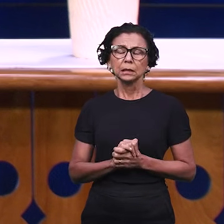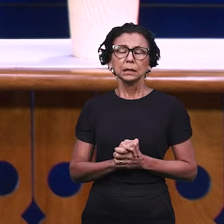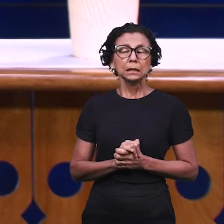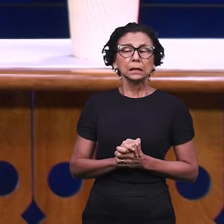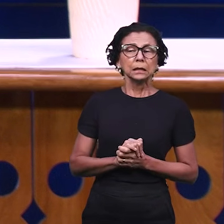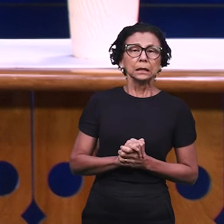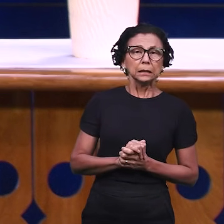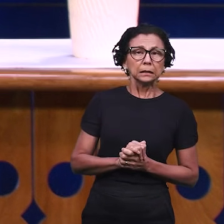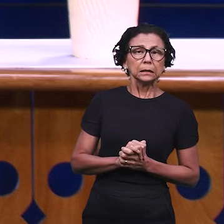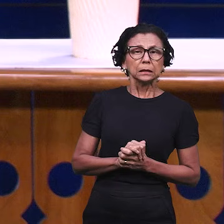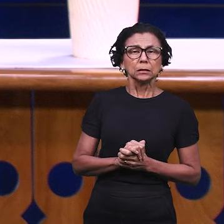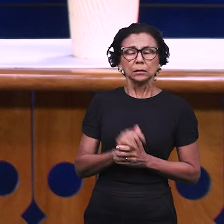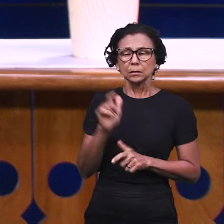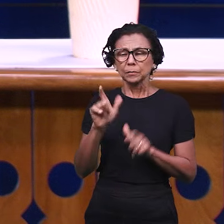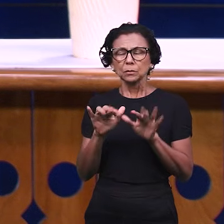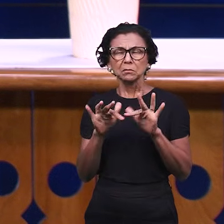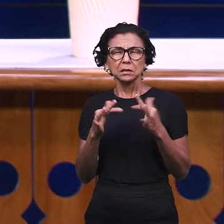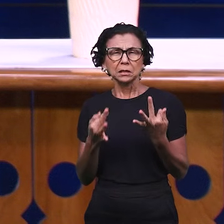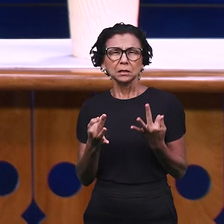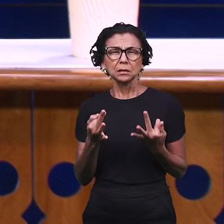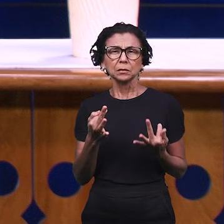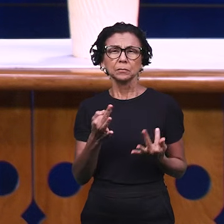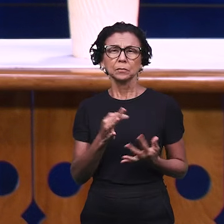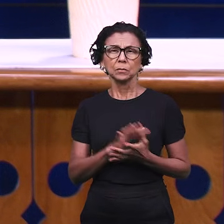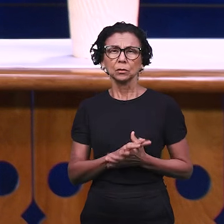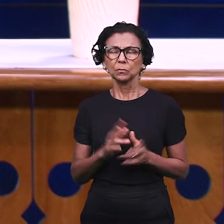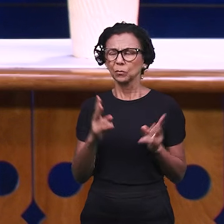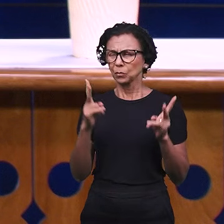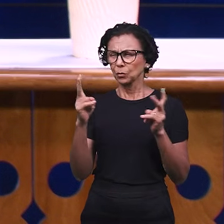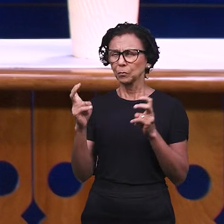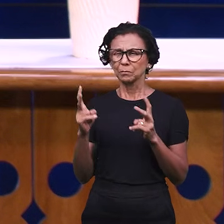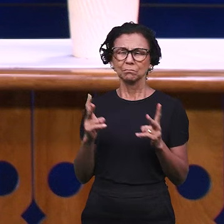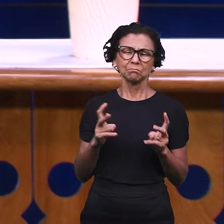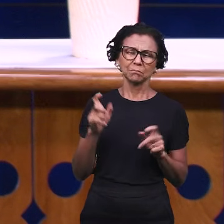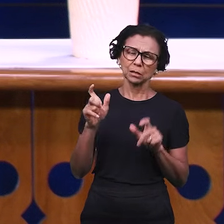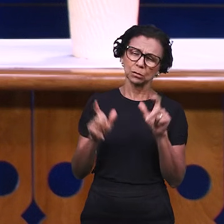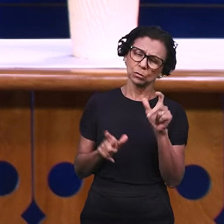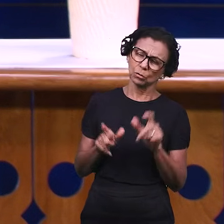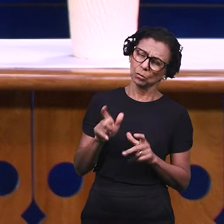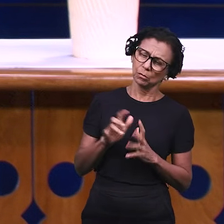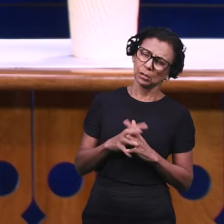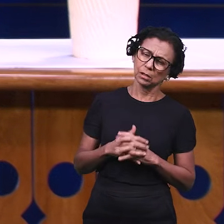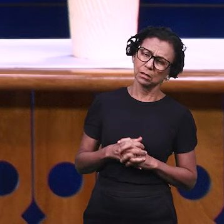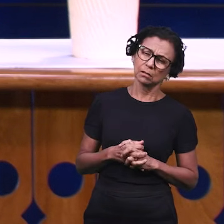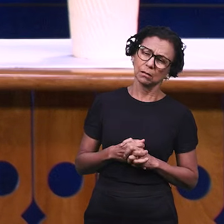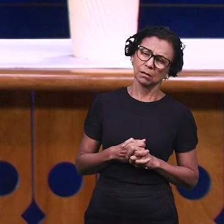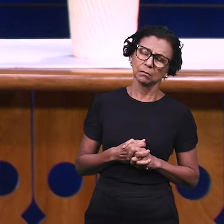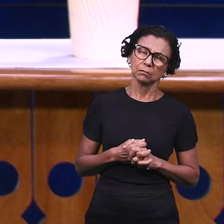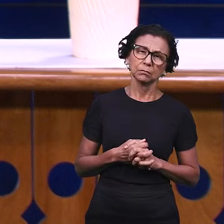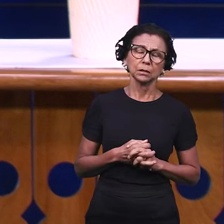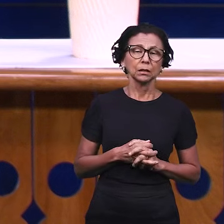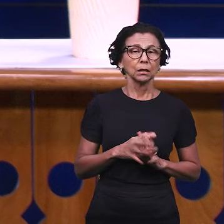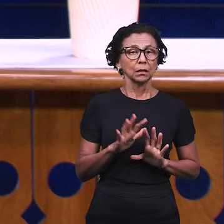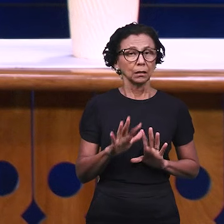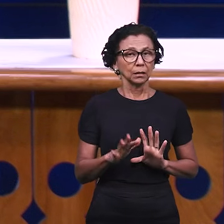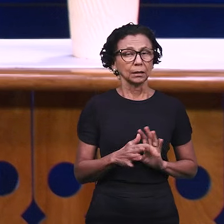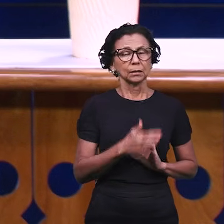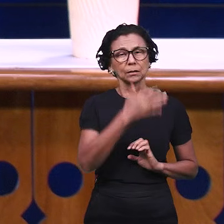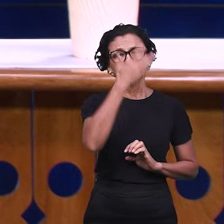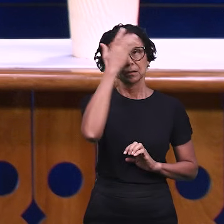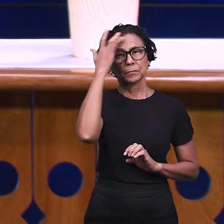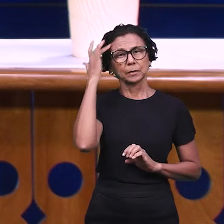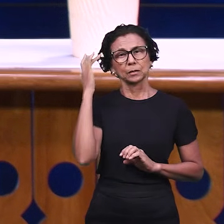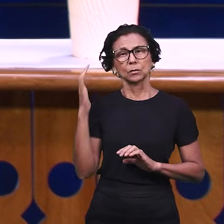a observar as pessoas que estavam ali. Passamos um período observando ali, como normalmente as pessoas que chegam à